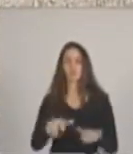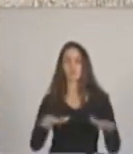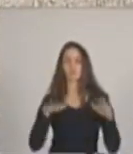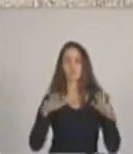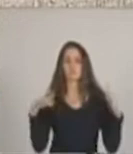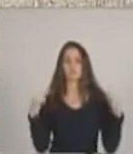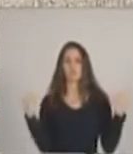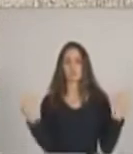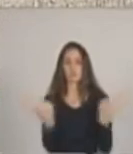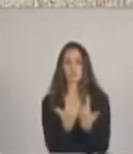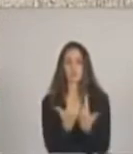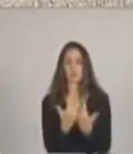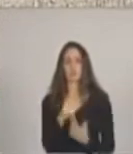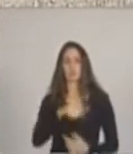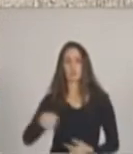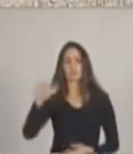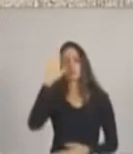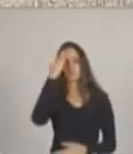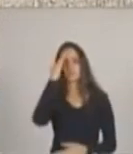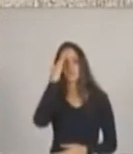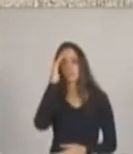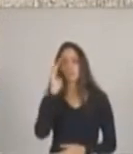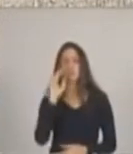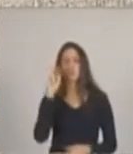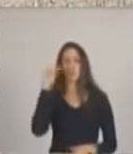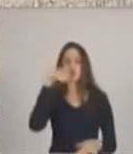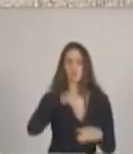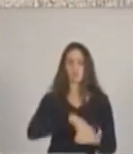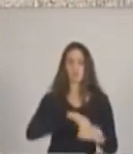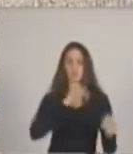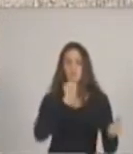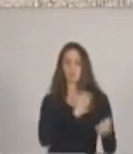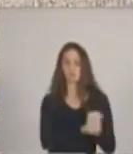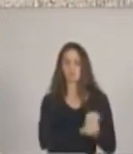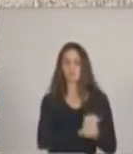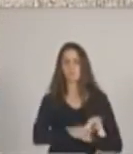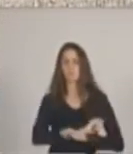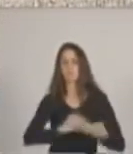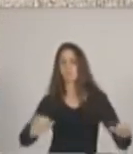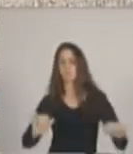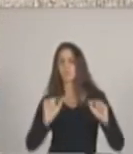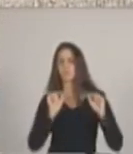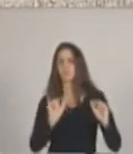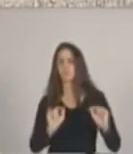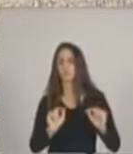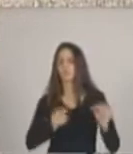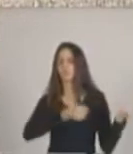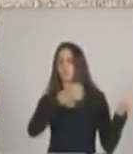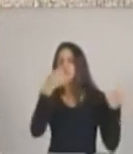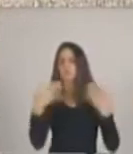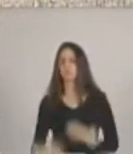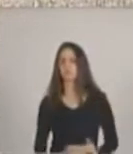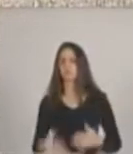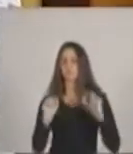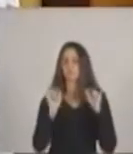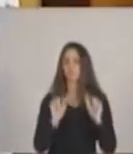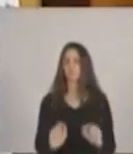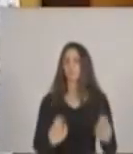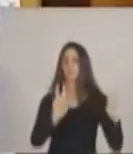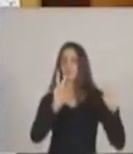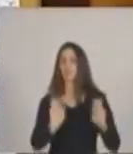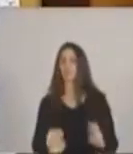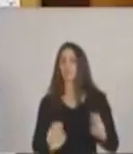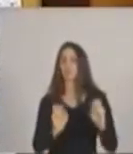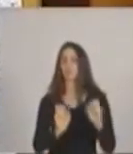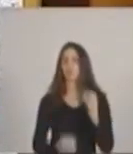colegas que entenderam a matéria e votaram junto conosco e dizer o seguinte, que o que estávamos falando aqui hoje foi sobre a